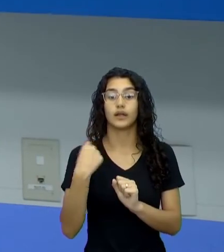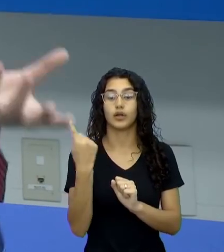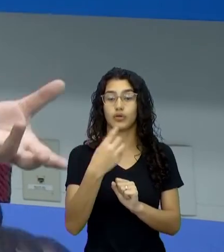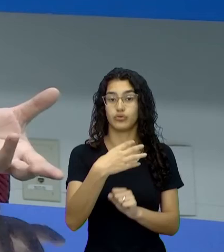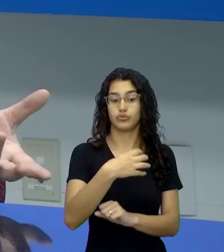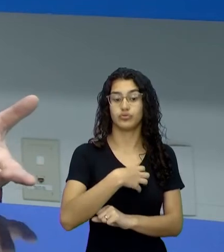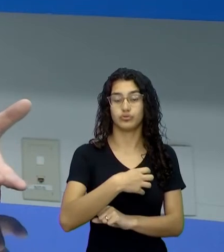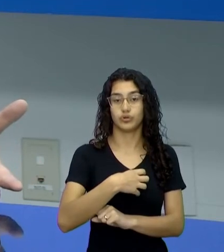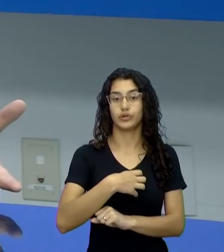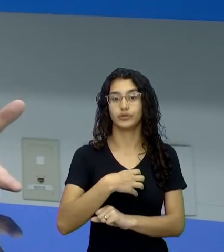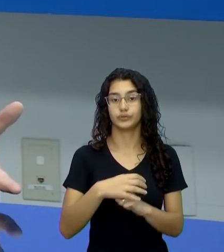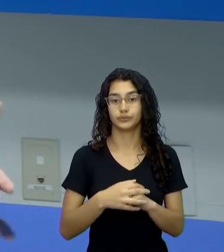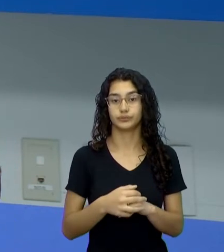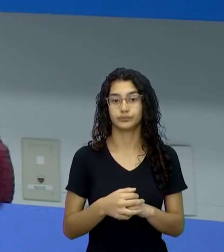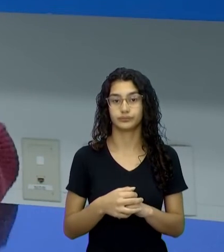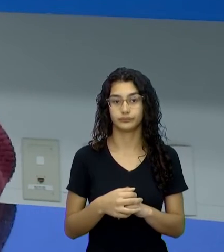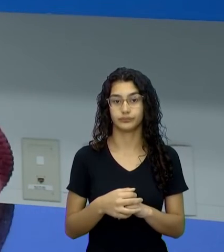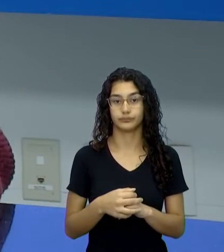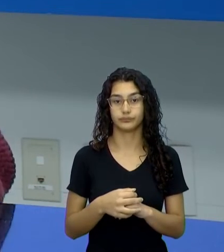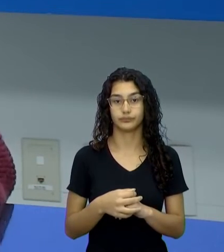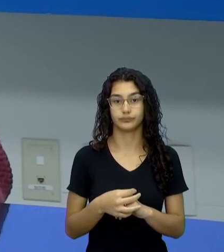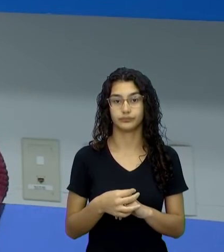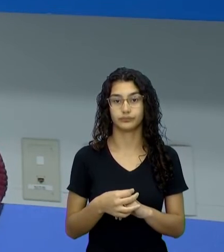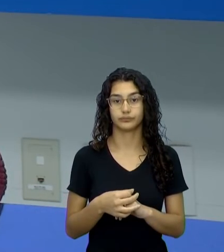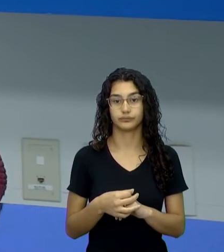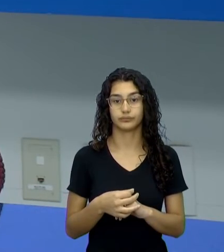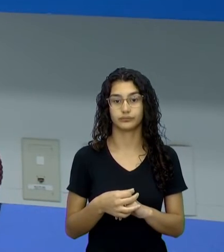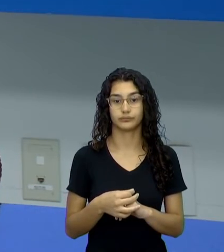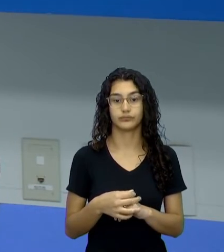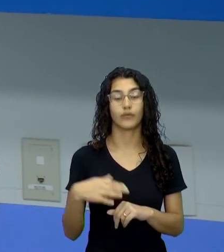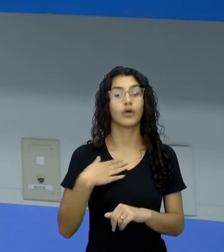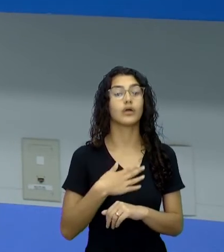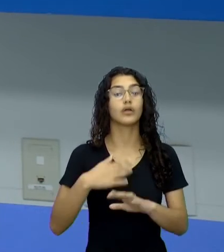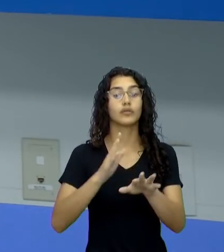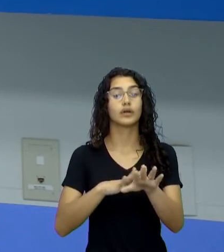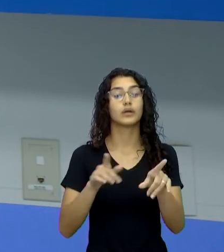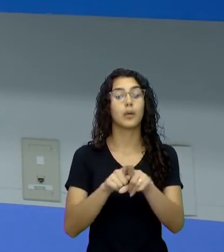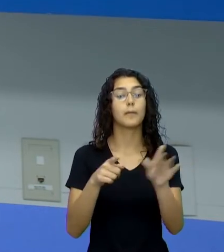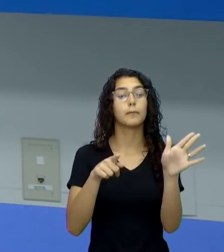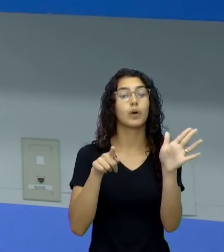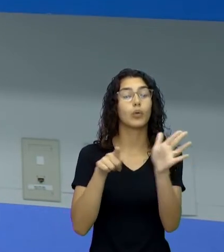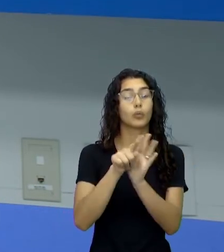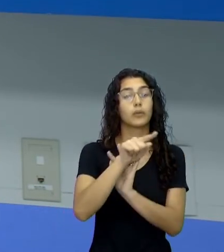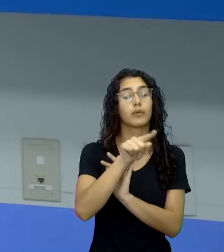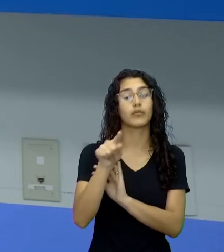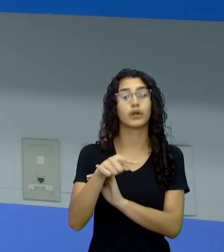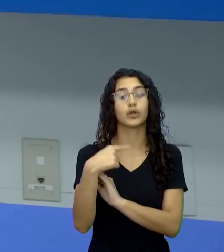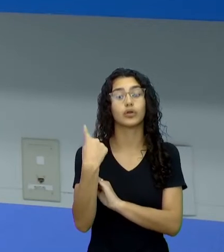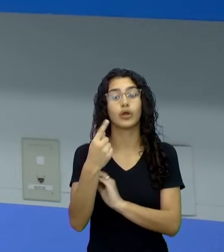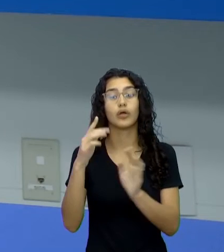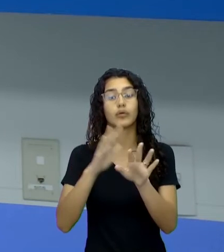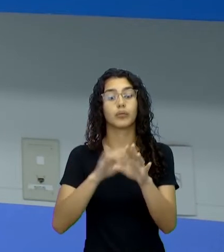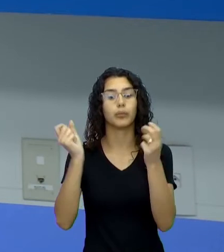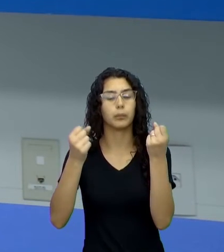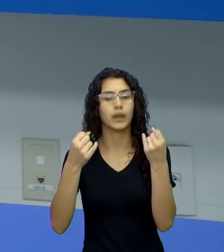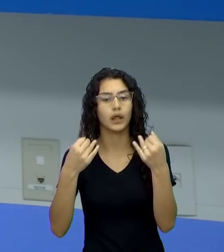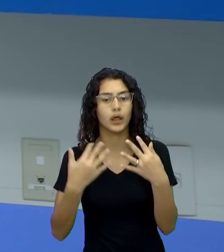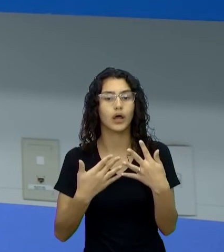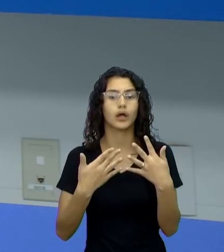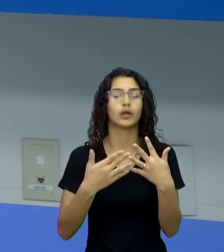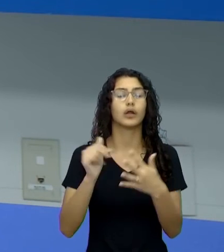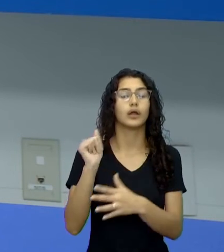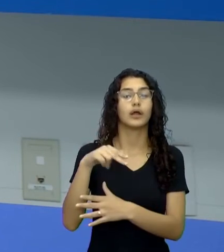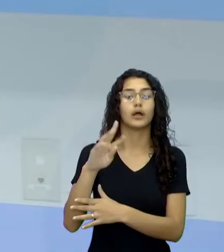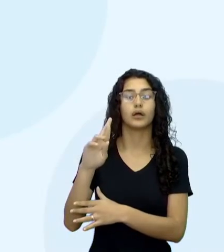atitudes nesse antropoceno certo eu gostaria de fazer uma pergunta para vocês a gente tá aqui falando bastante do